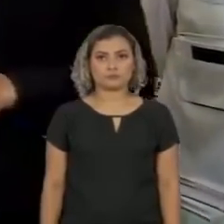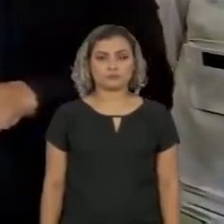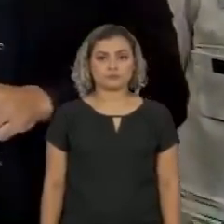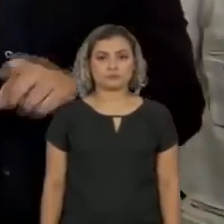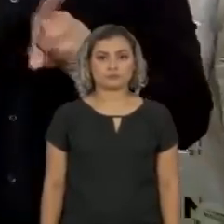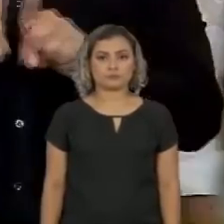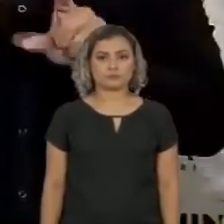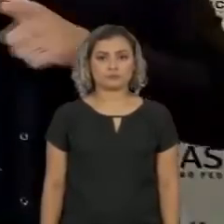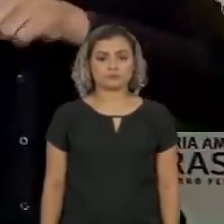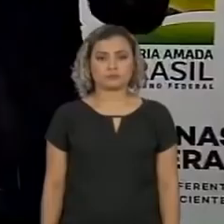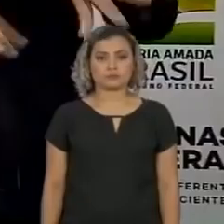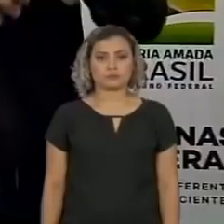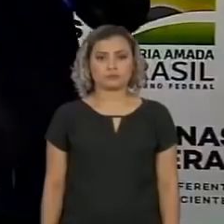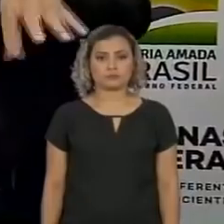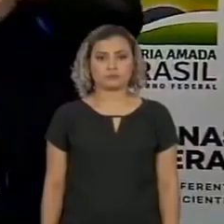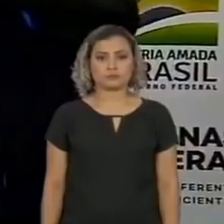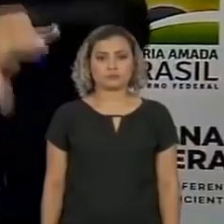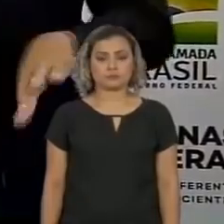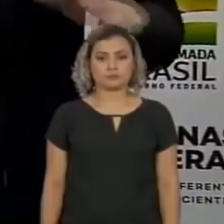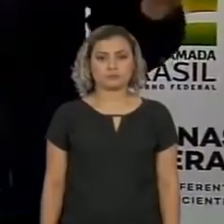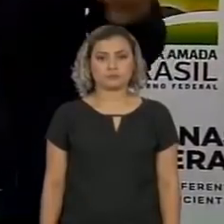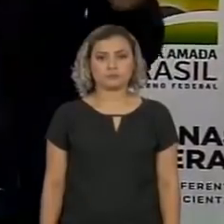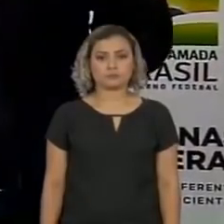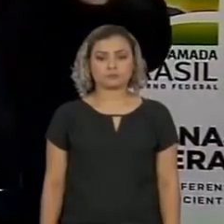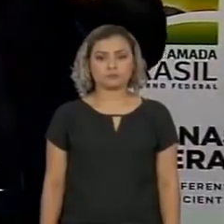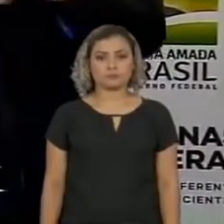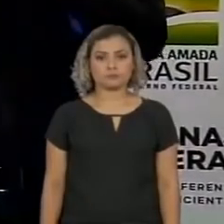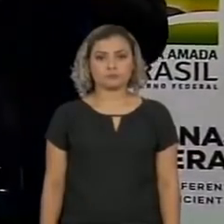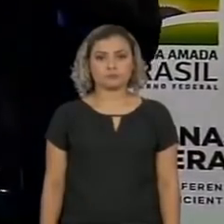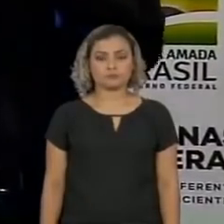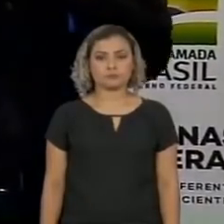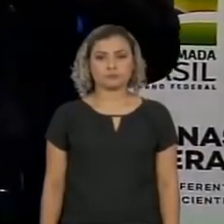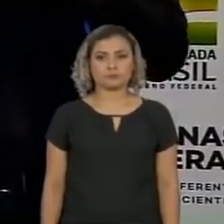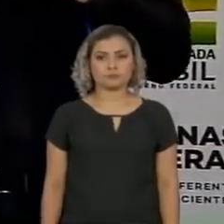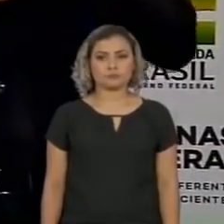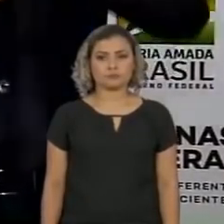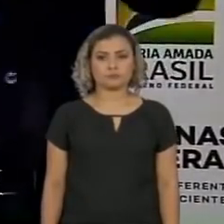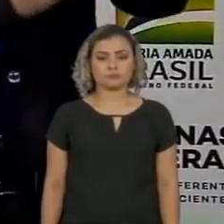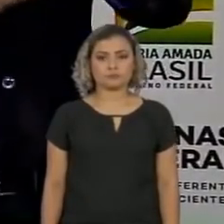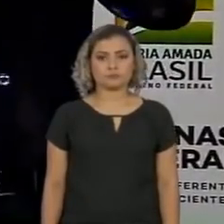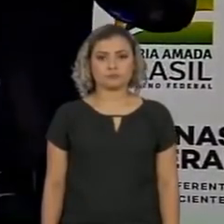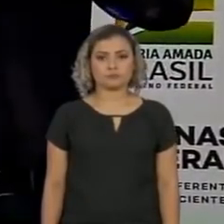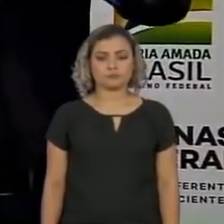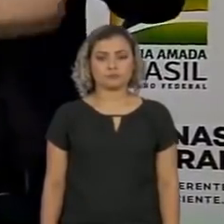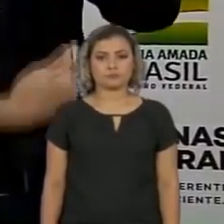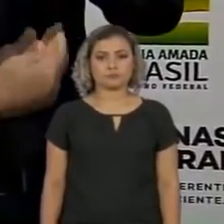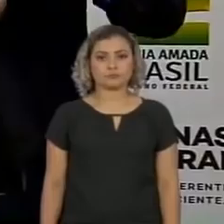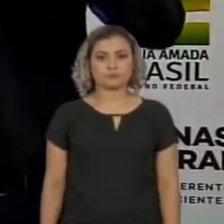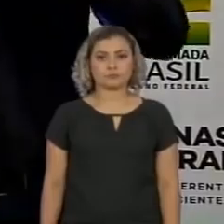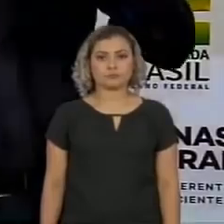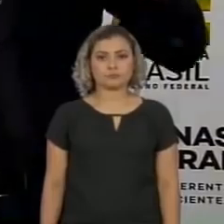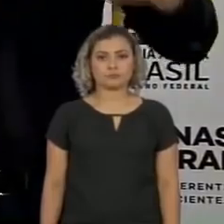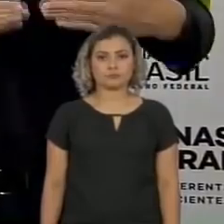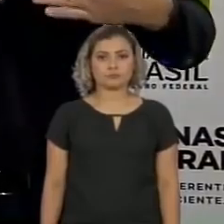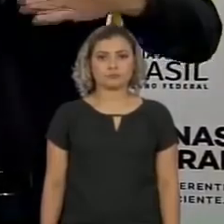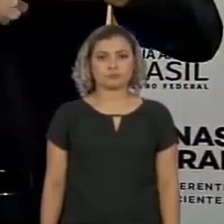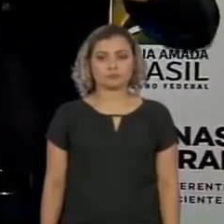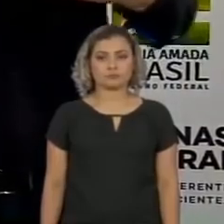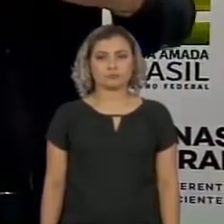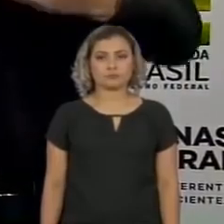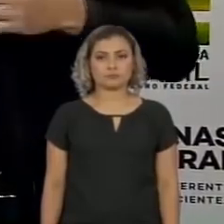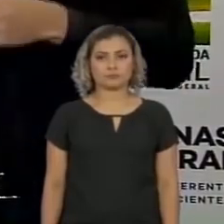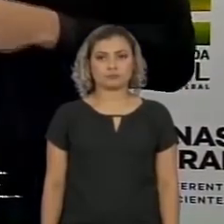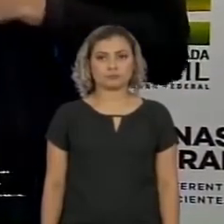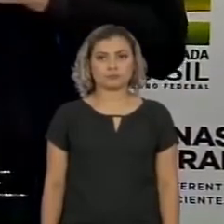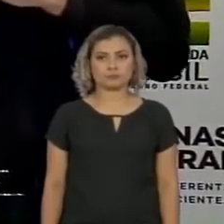como os demais ministérios. Agora, os municípios devem apresentar essas demandas ao Ministério do Desenvolvimento Regional para serem analisadas e